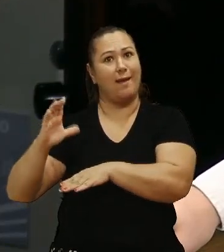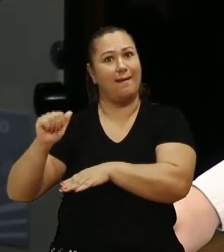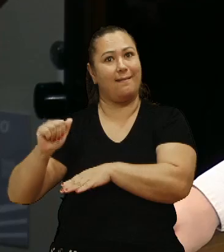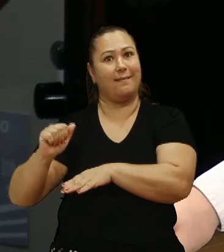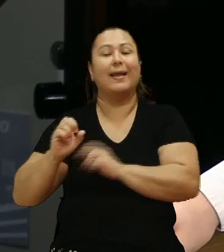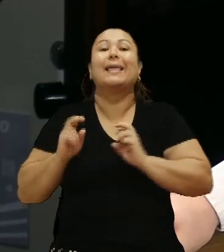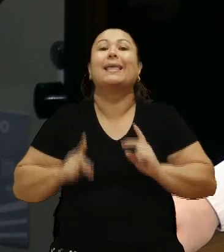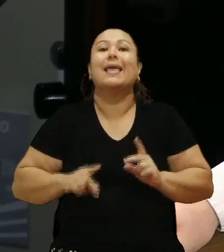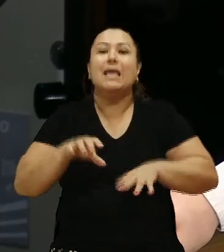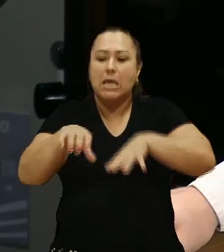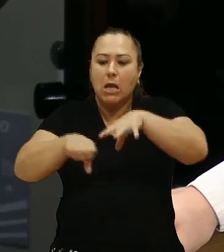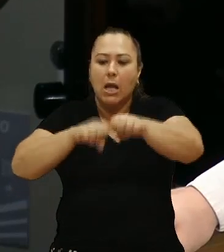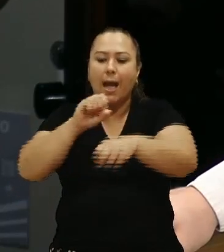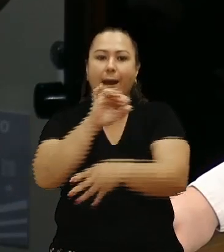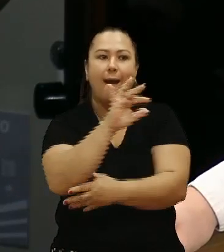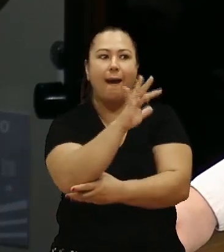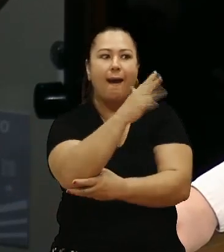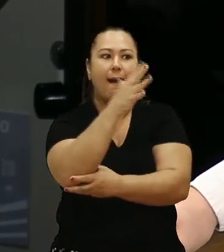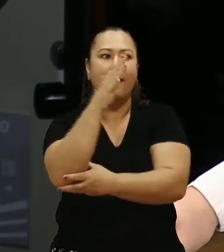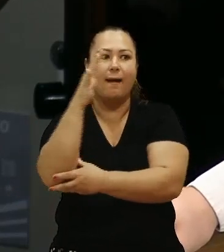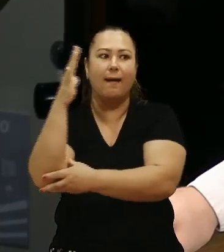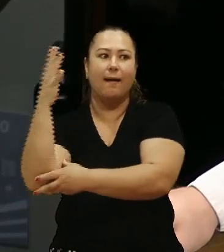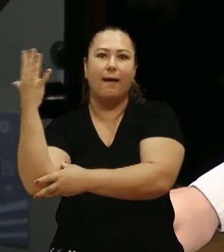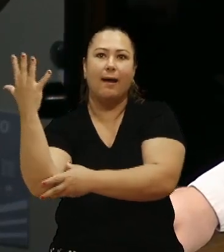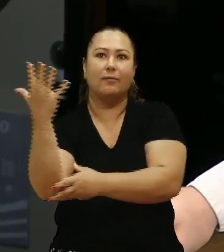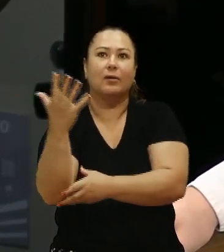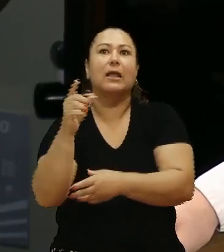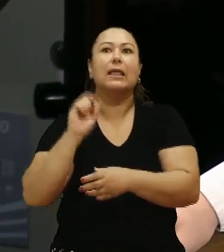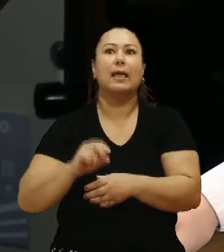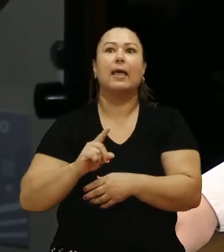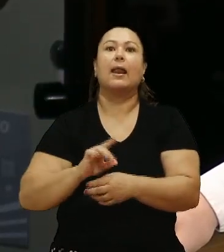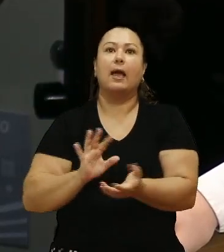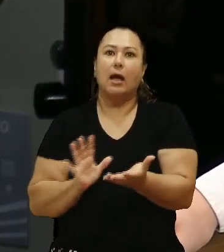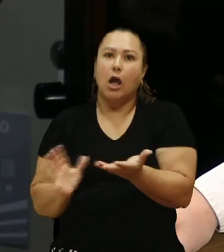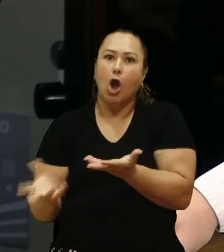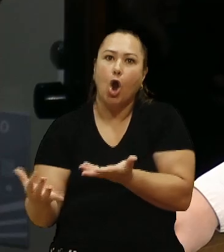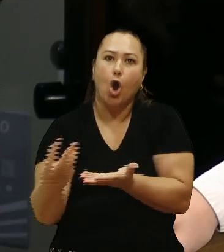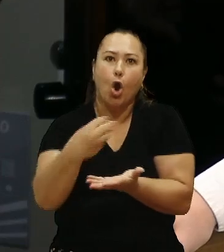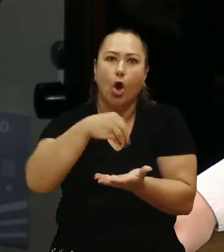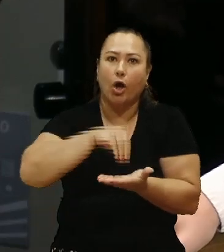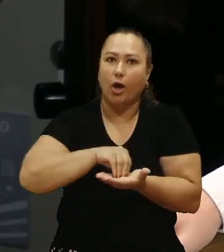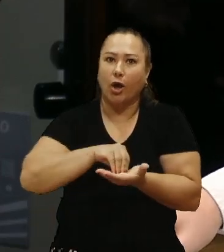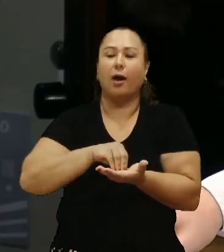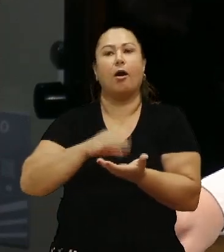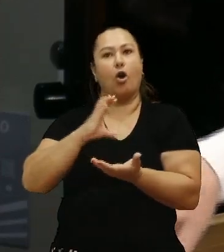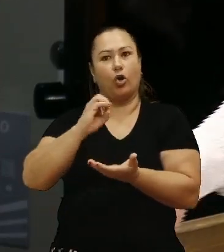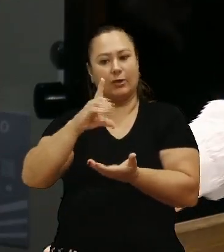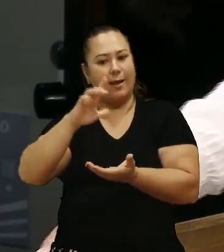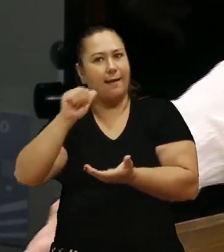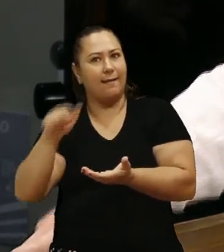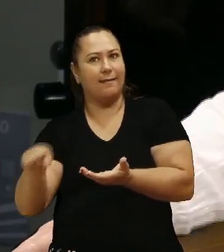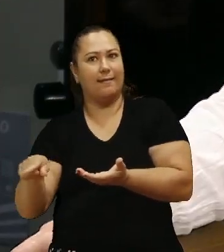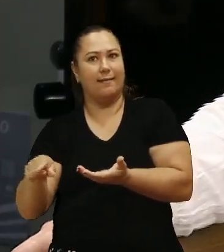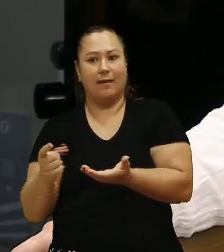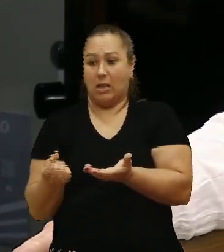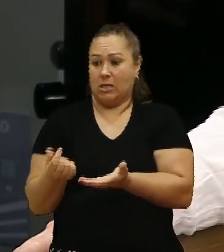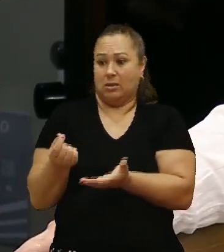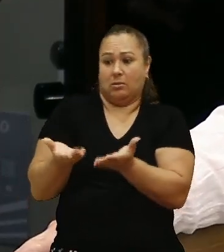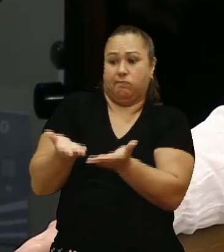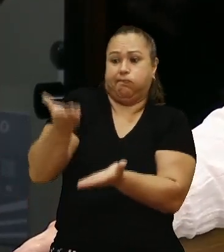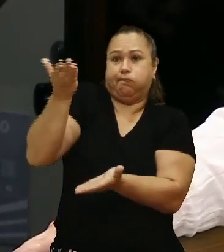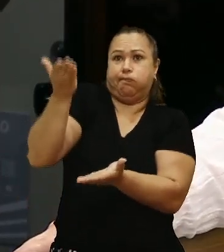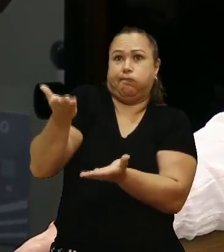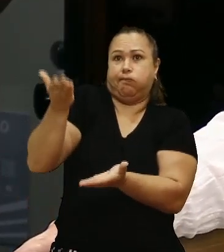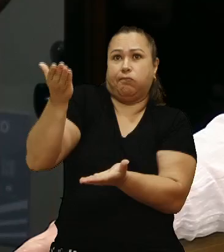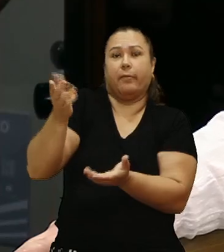recolhendo a árvore caída por aí, vereador Santo Fatinel? Era a Codeca. Porque muitas vezes o preço público é superior, vereador